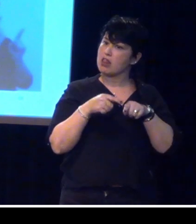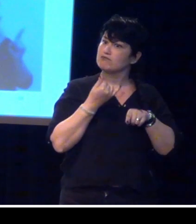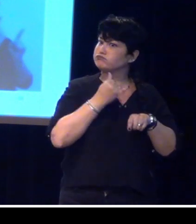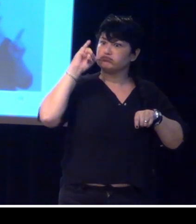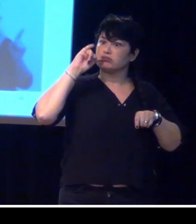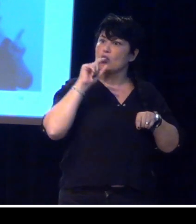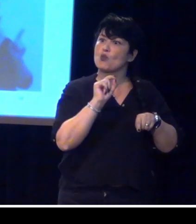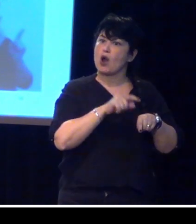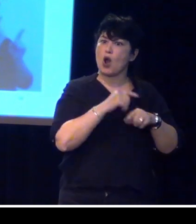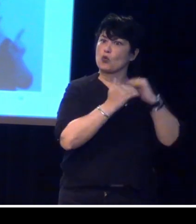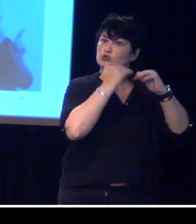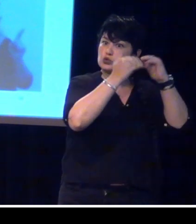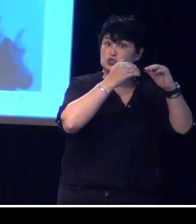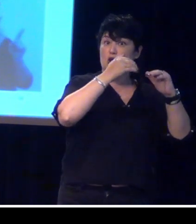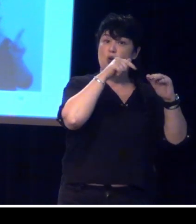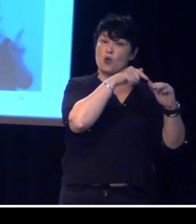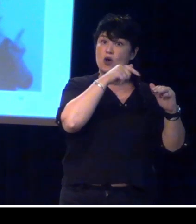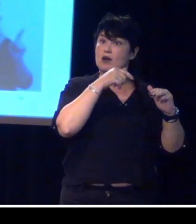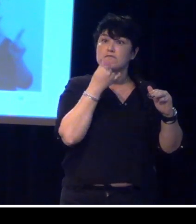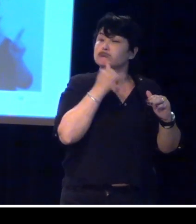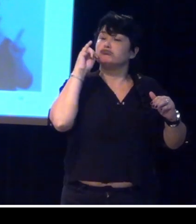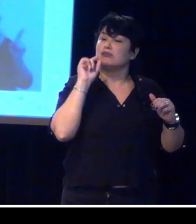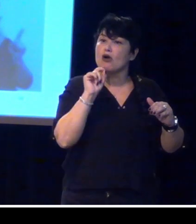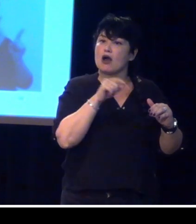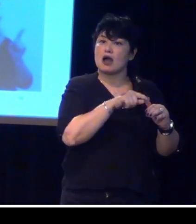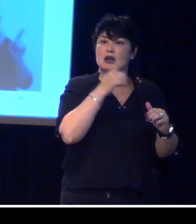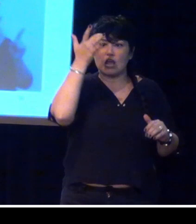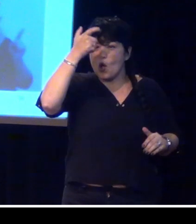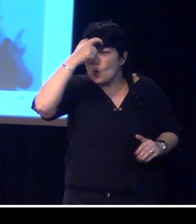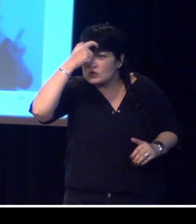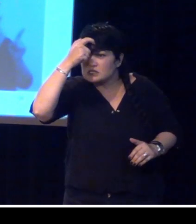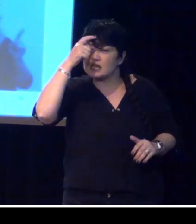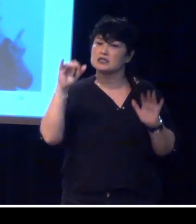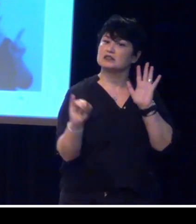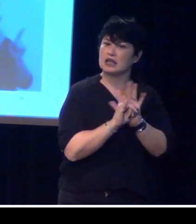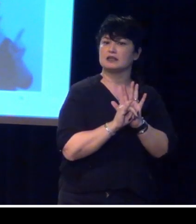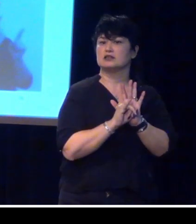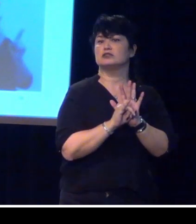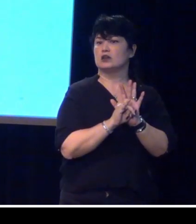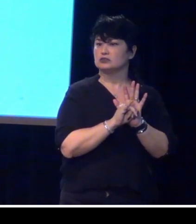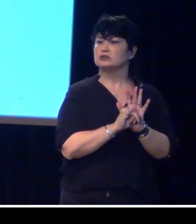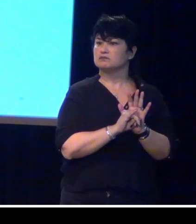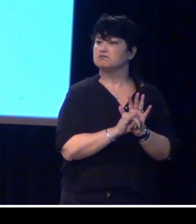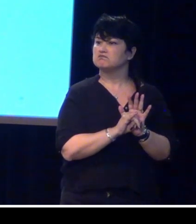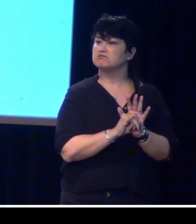impacta na construção do conhecimento, ele impacta na questão da consciência da identidade. Né?